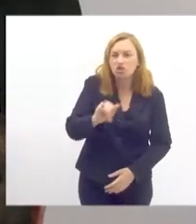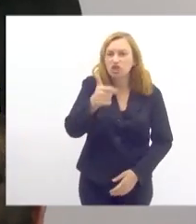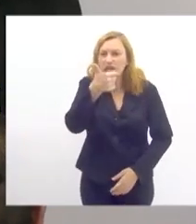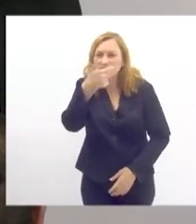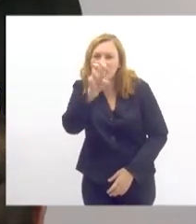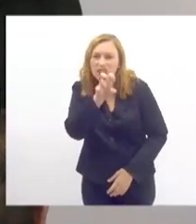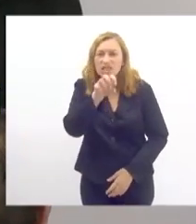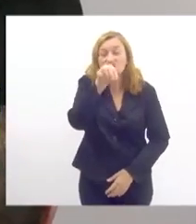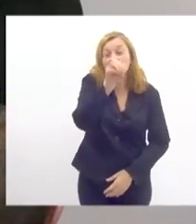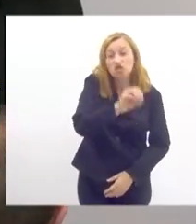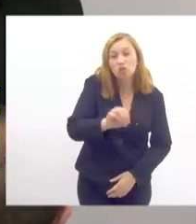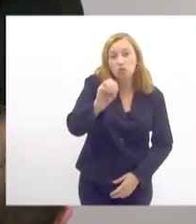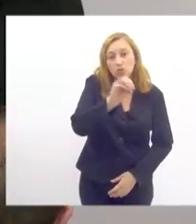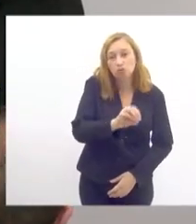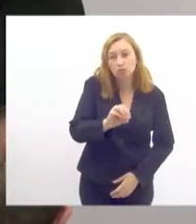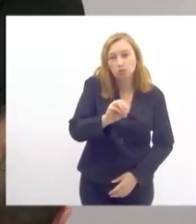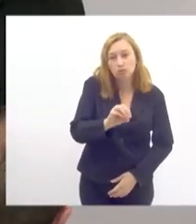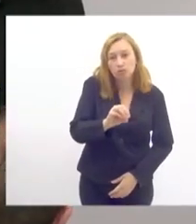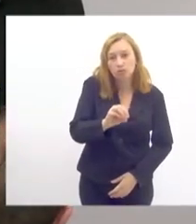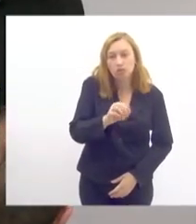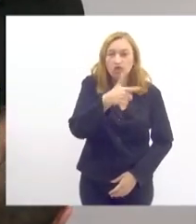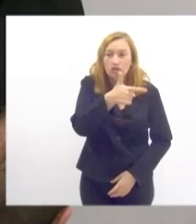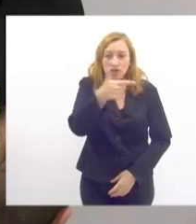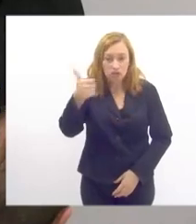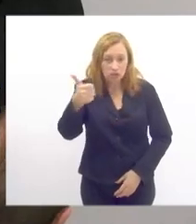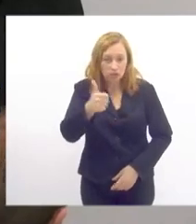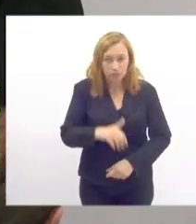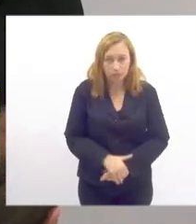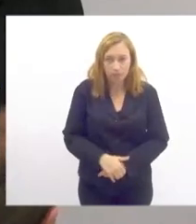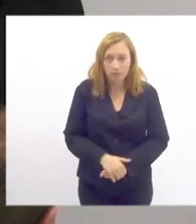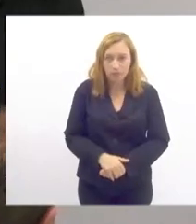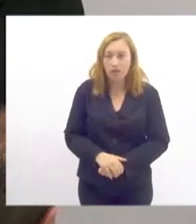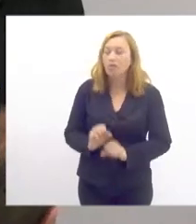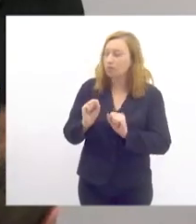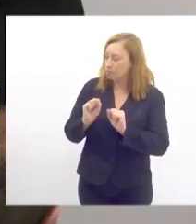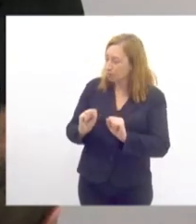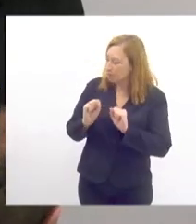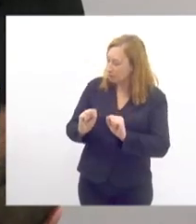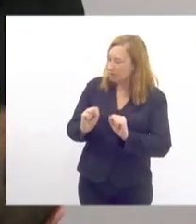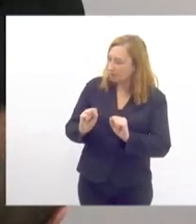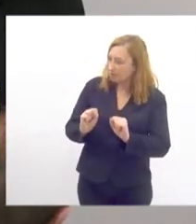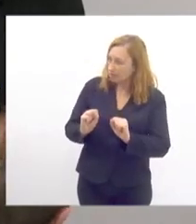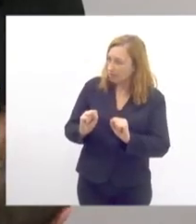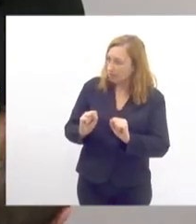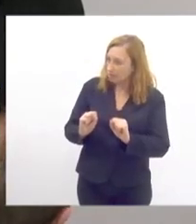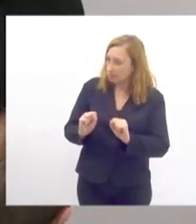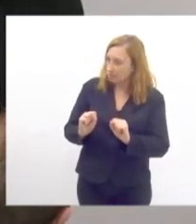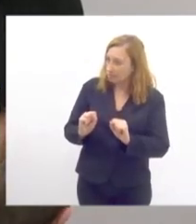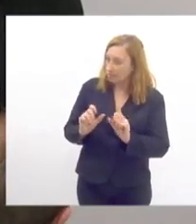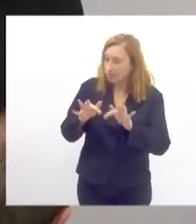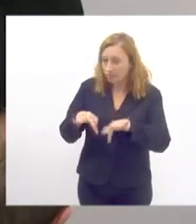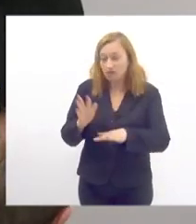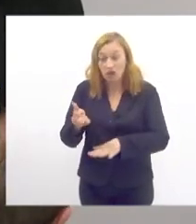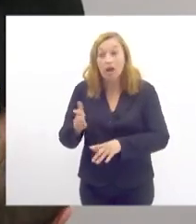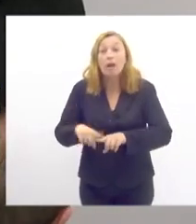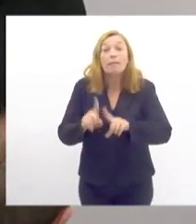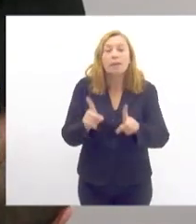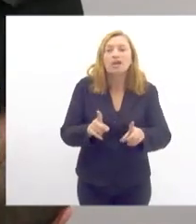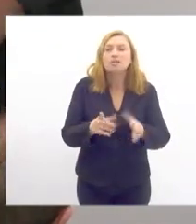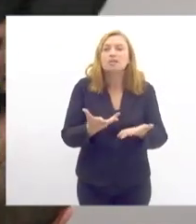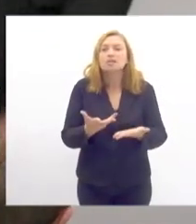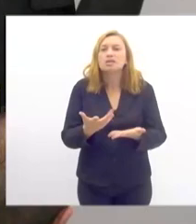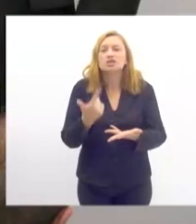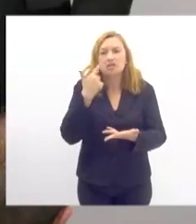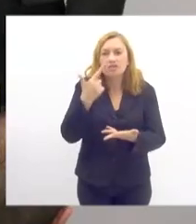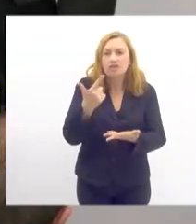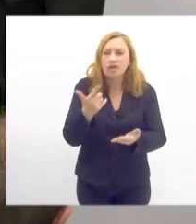15 de outubro de 21. Poderia ter, né, corrido. Aí, quando é que a gente vê que